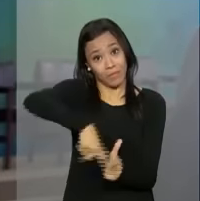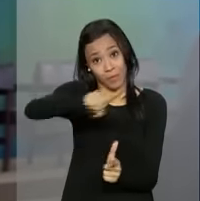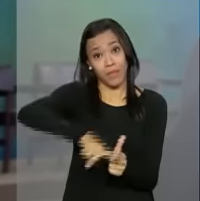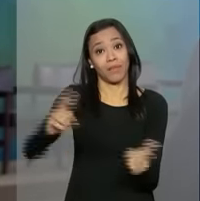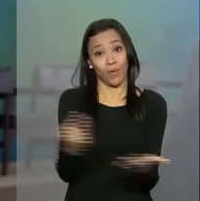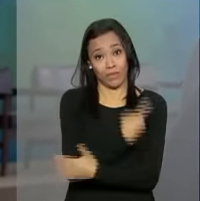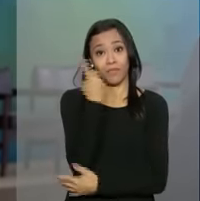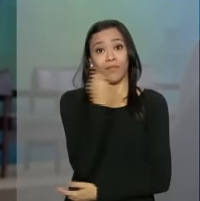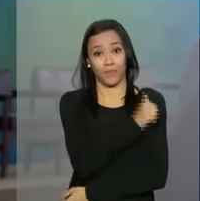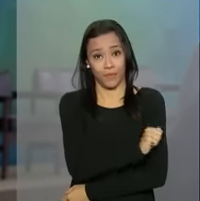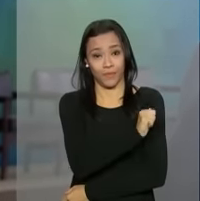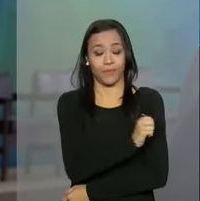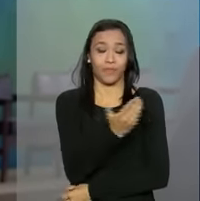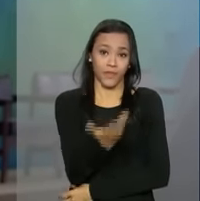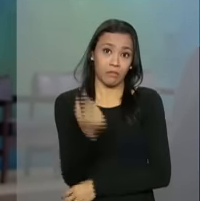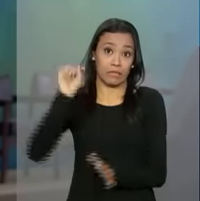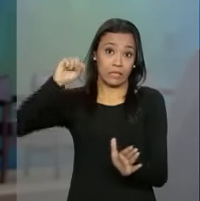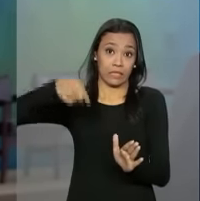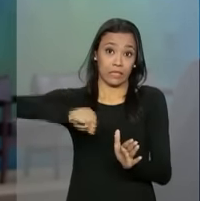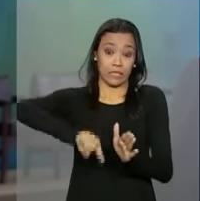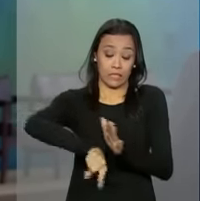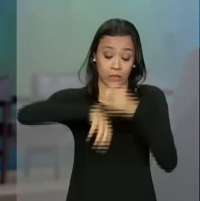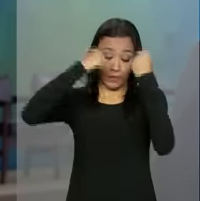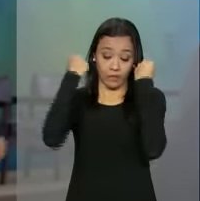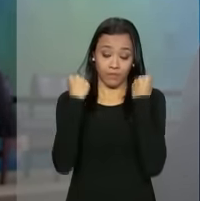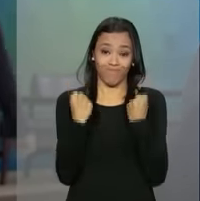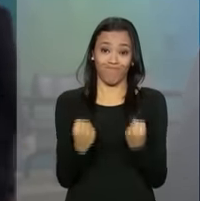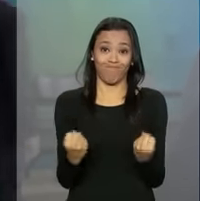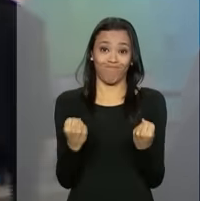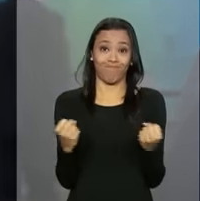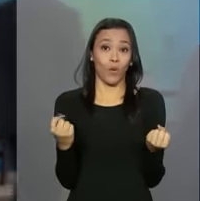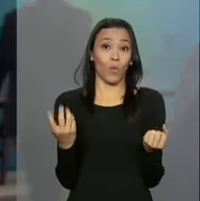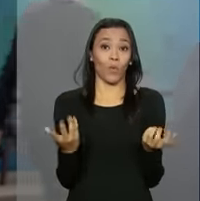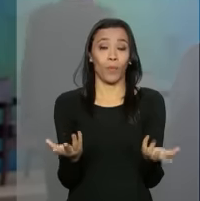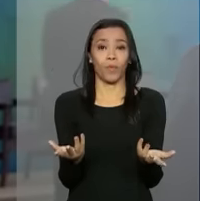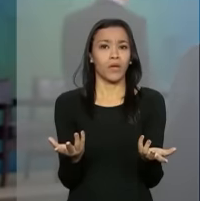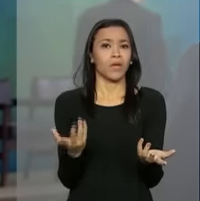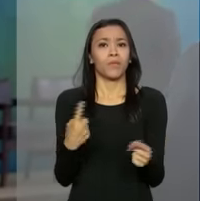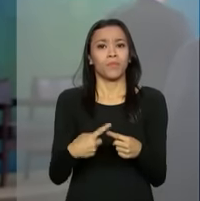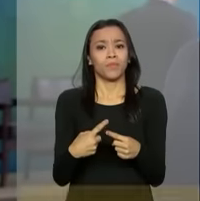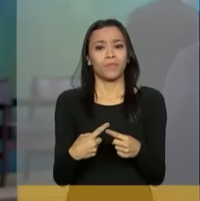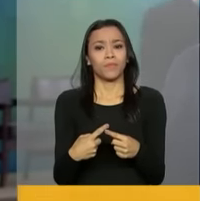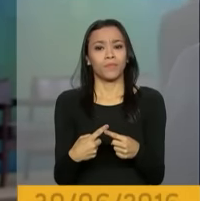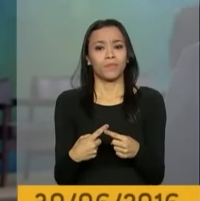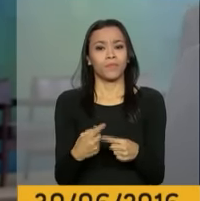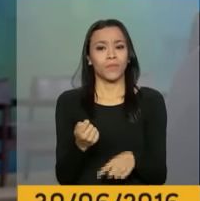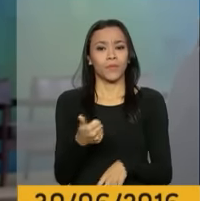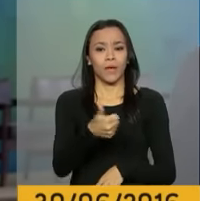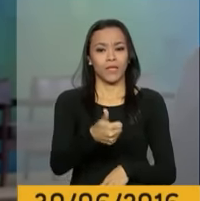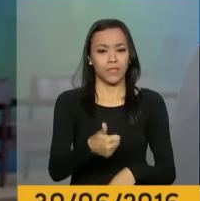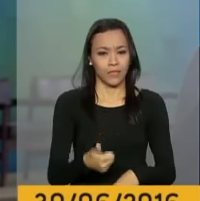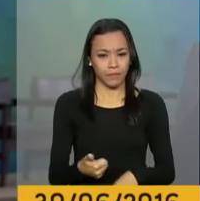se aprofundou. Se aprofundou não só pela quebra da relação do regime, quase que de